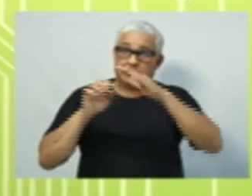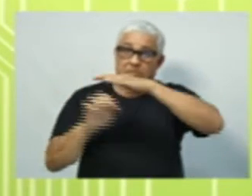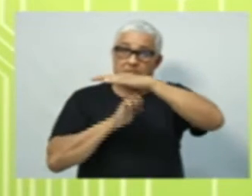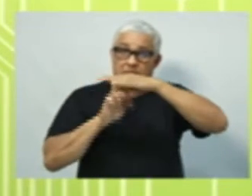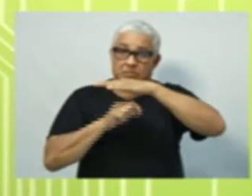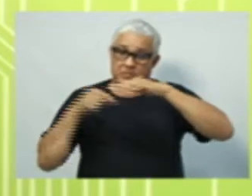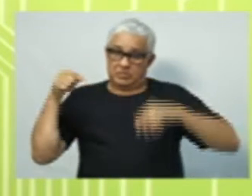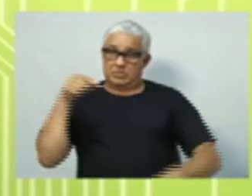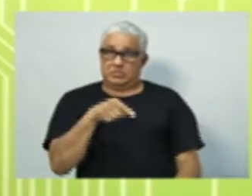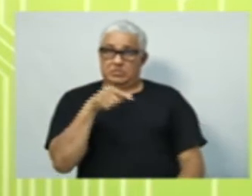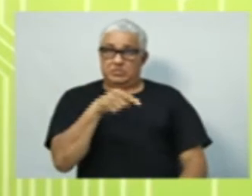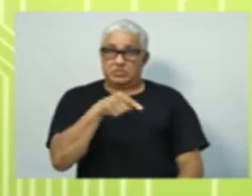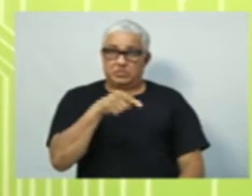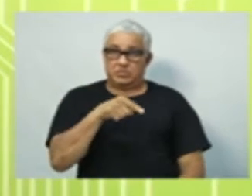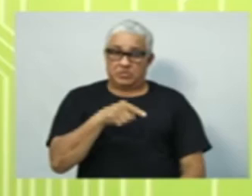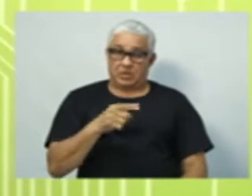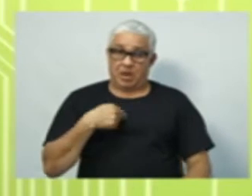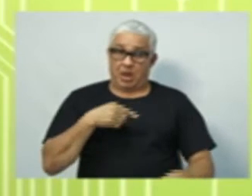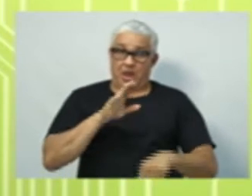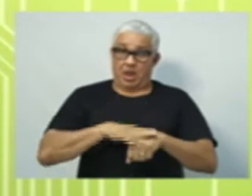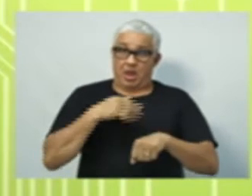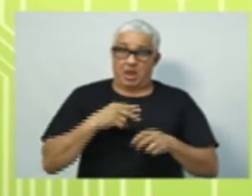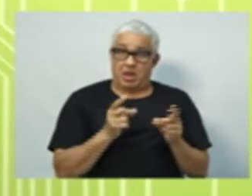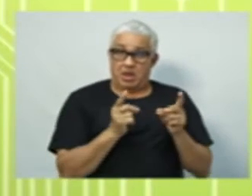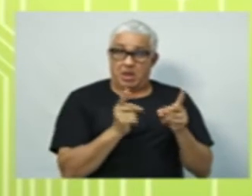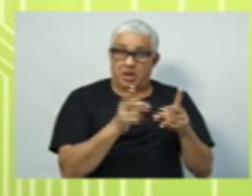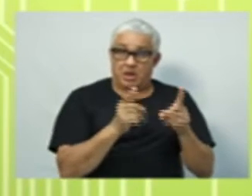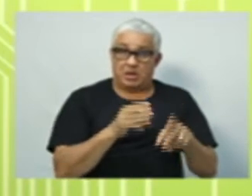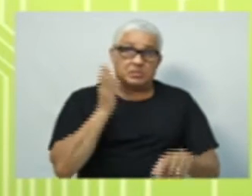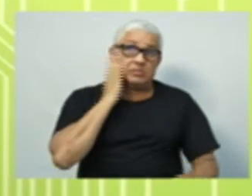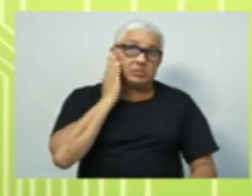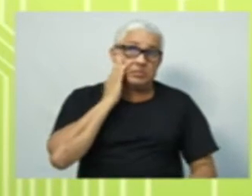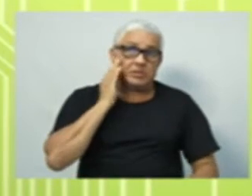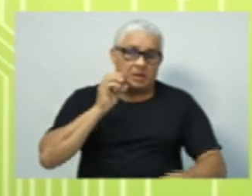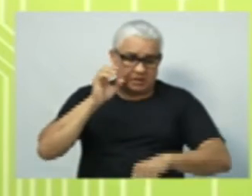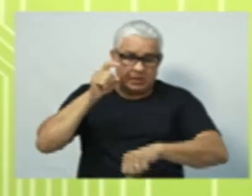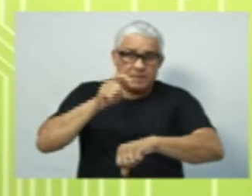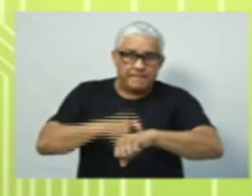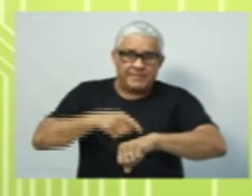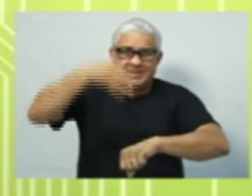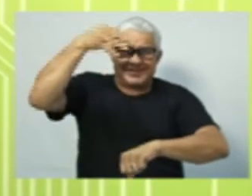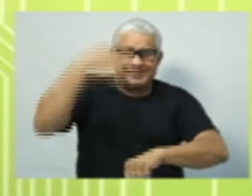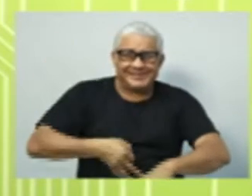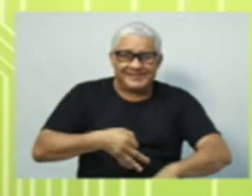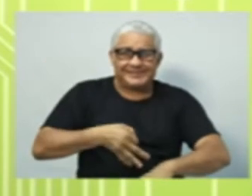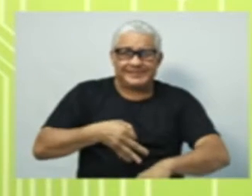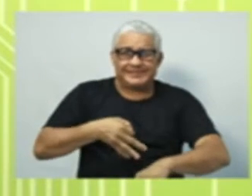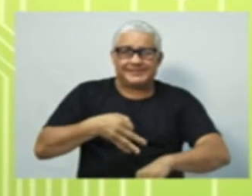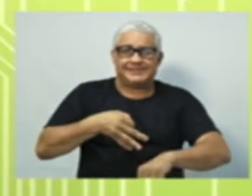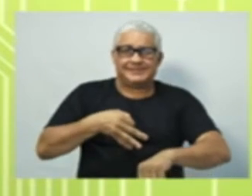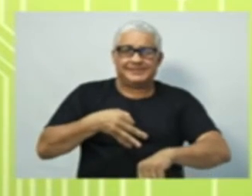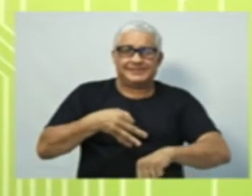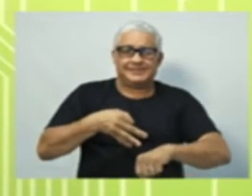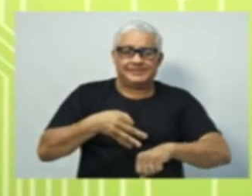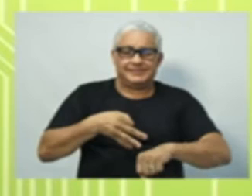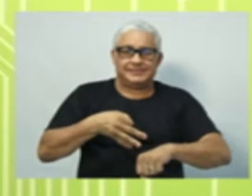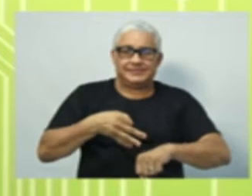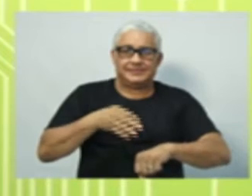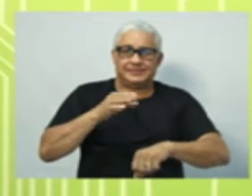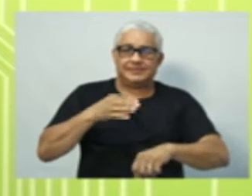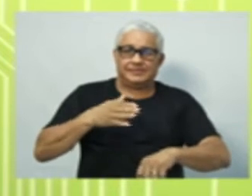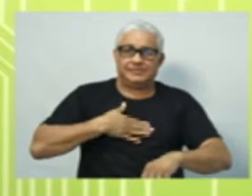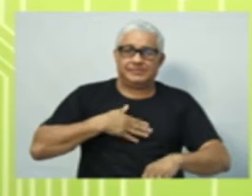no momento da sua venda saiba em qual momento e qual o prazo eu posso estabelecer para os meus